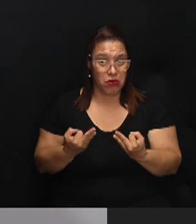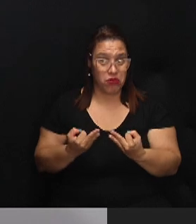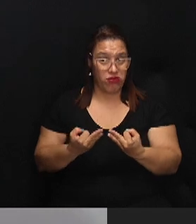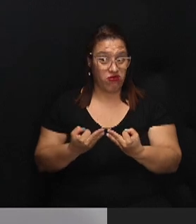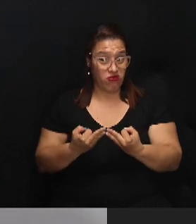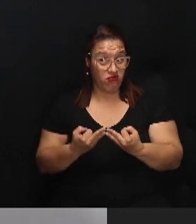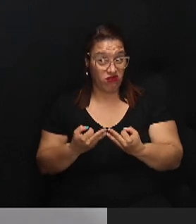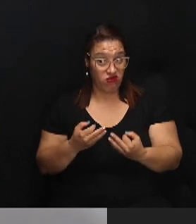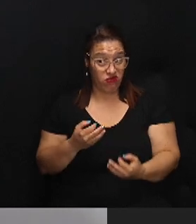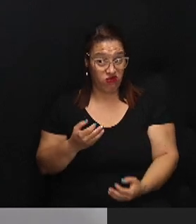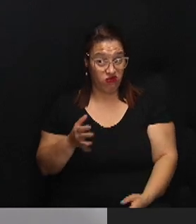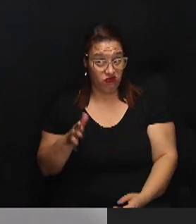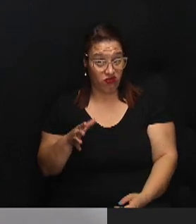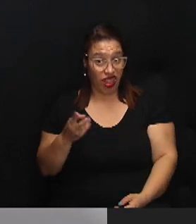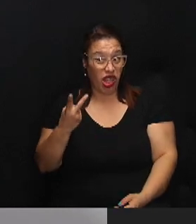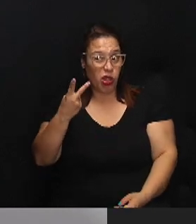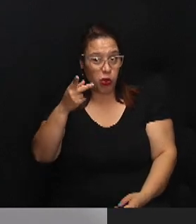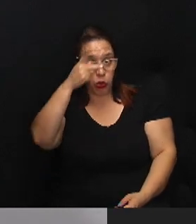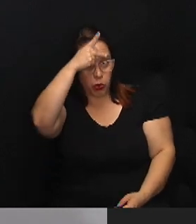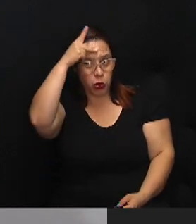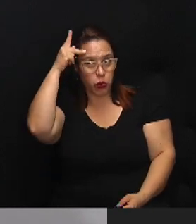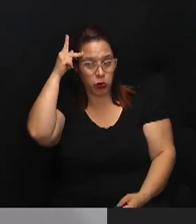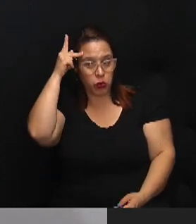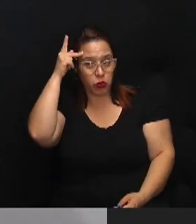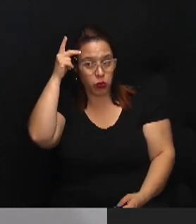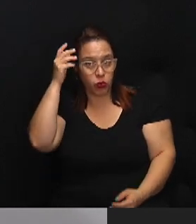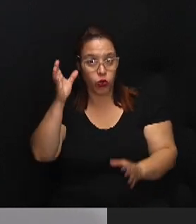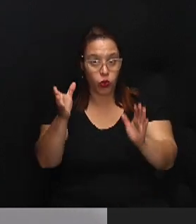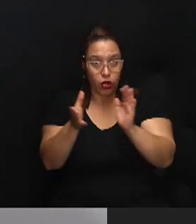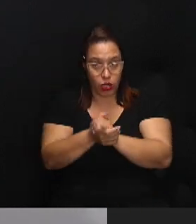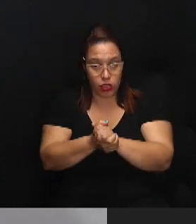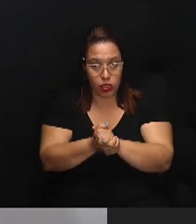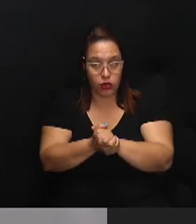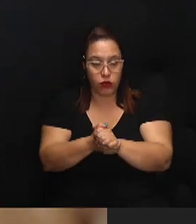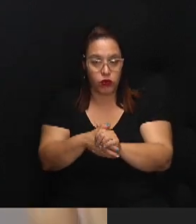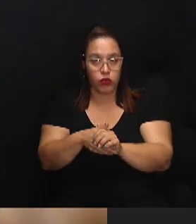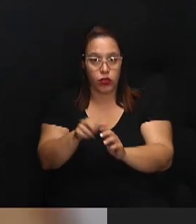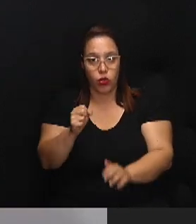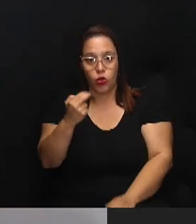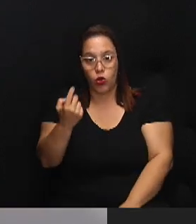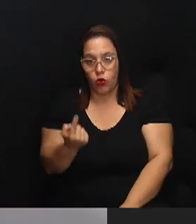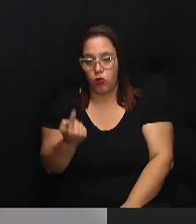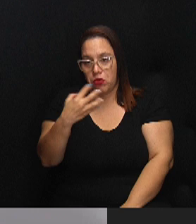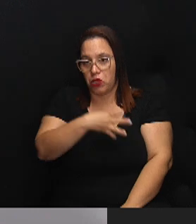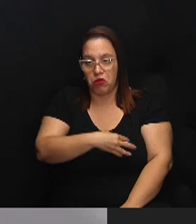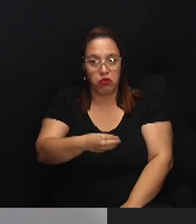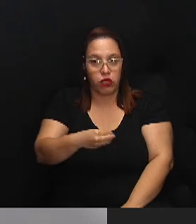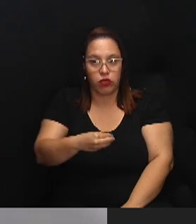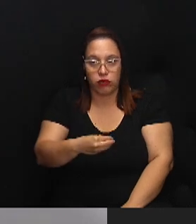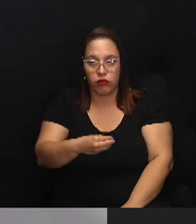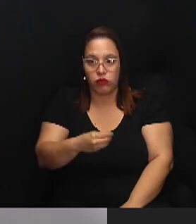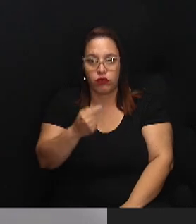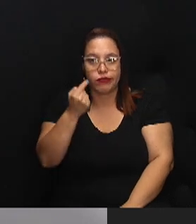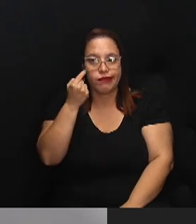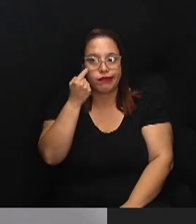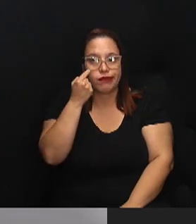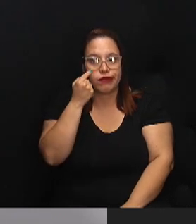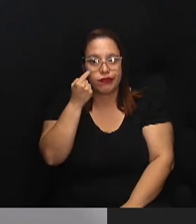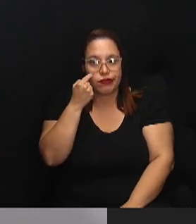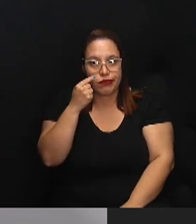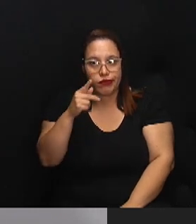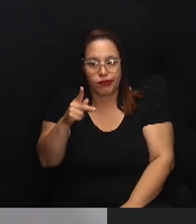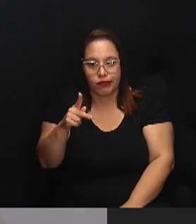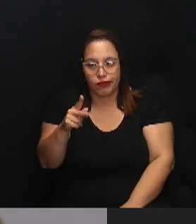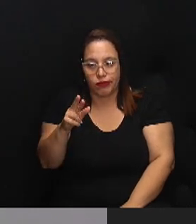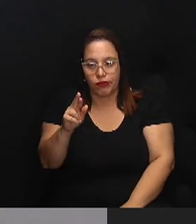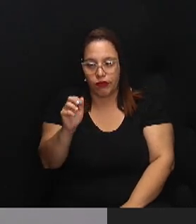no mínimo, 2 pessoas, né, um casal ou mais um filho, a gente vai ver que a prematuridade,